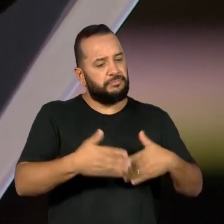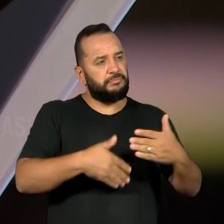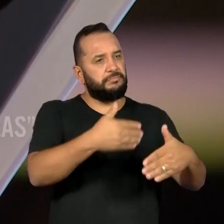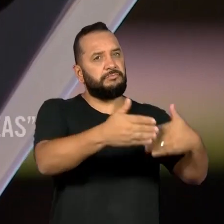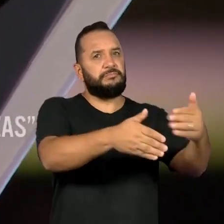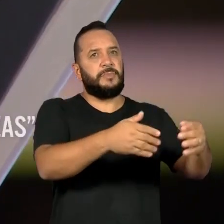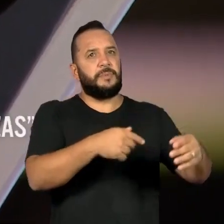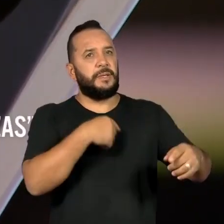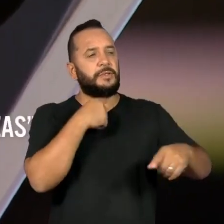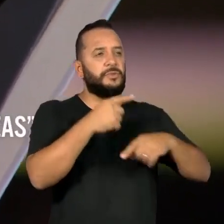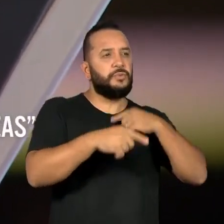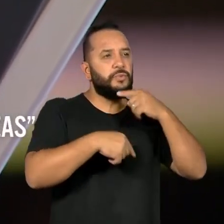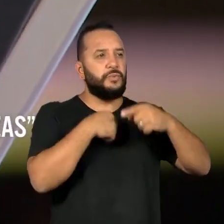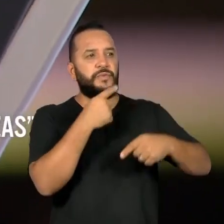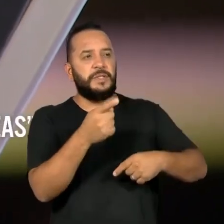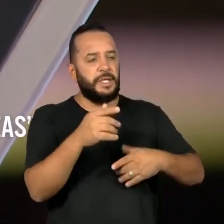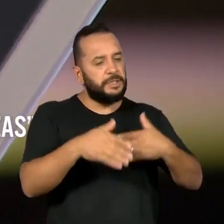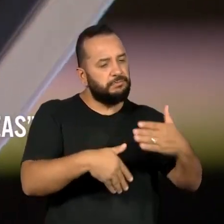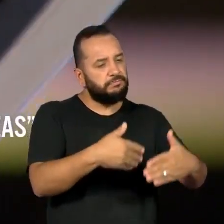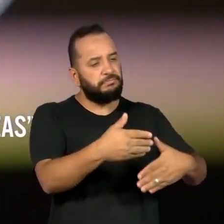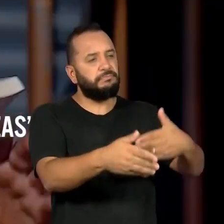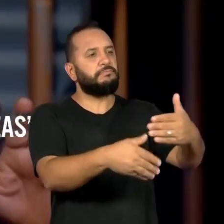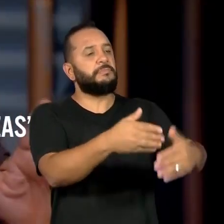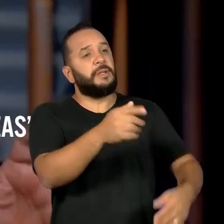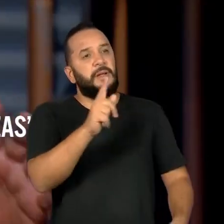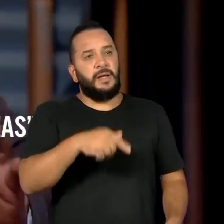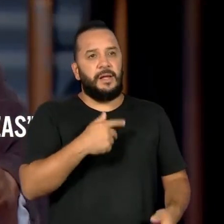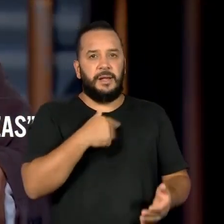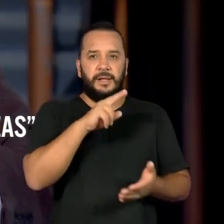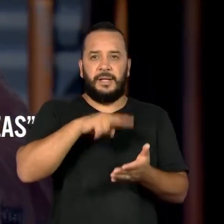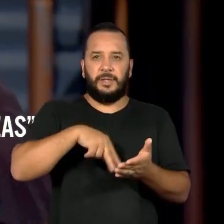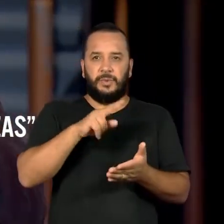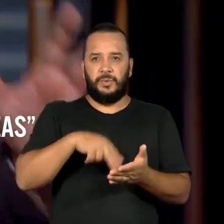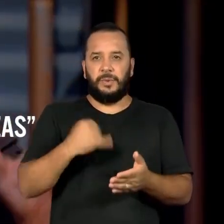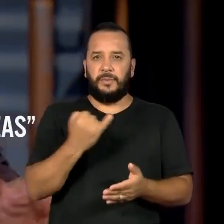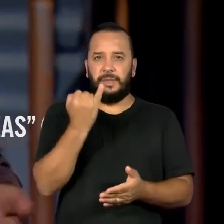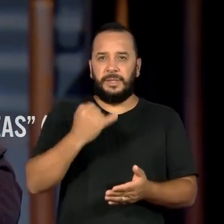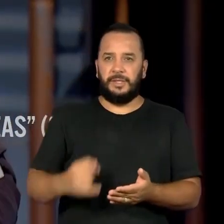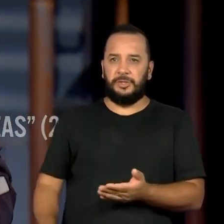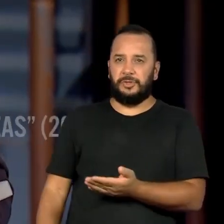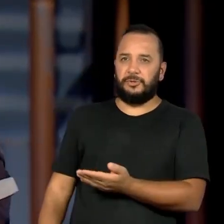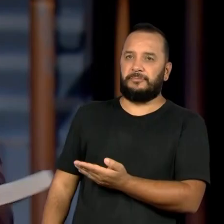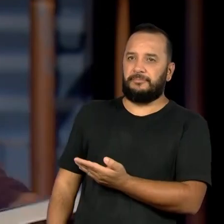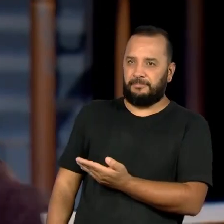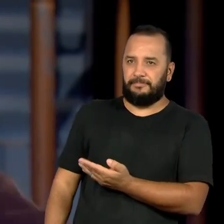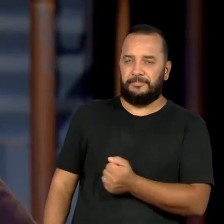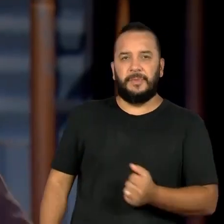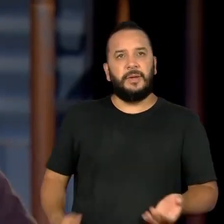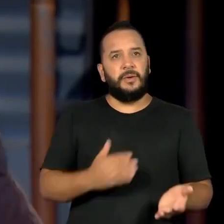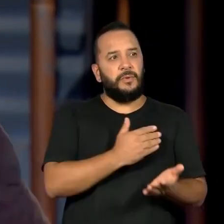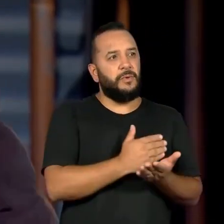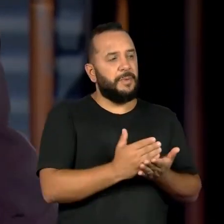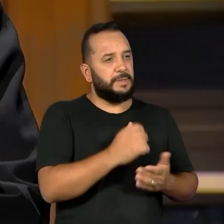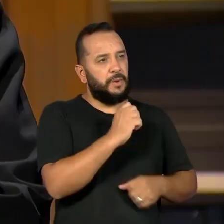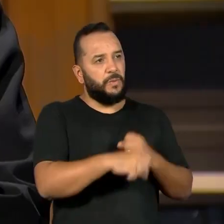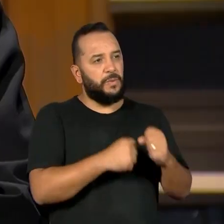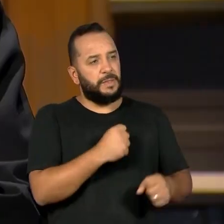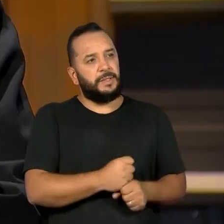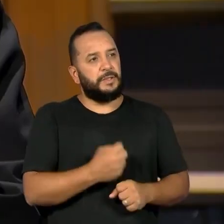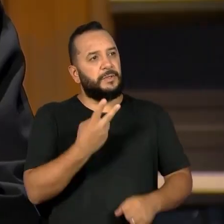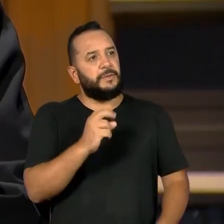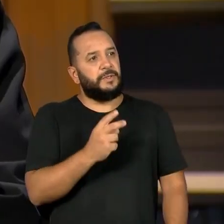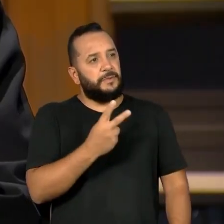eh eu diria que é uma leitura essencial para iniciar um ano como tá acontecendo com a